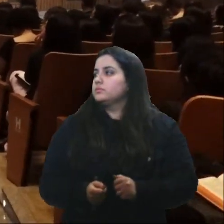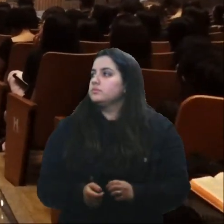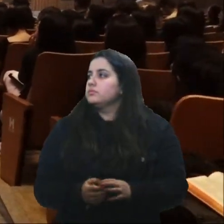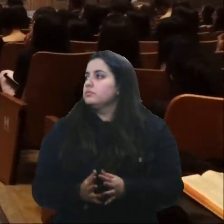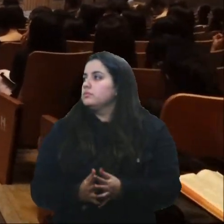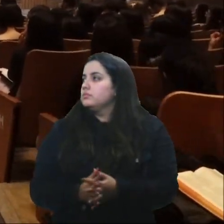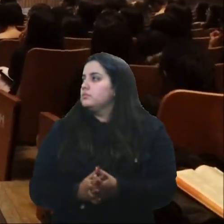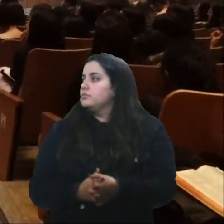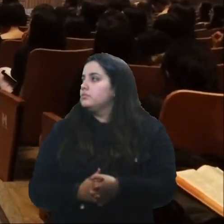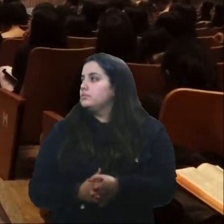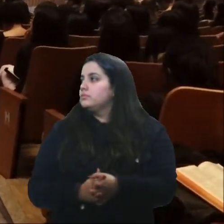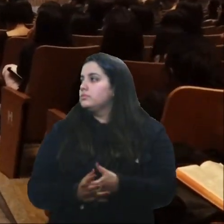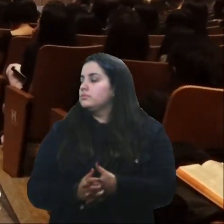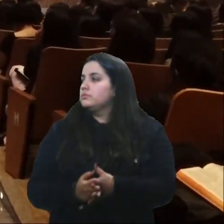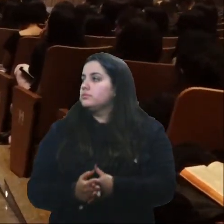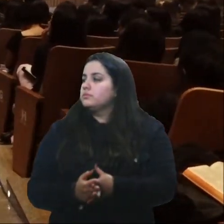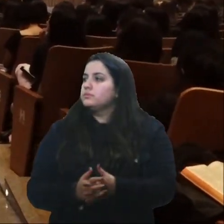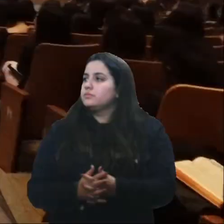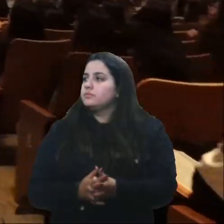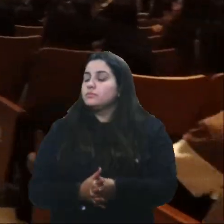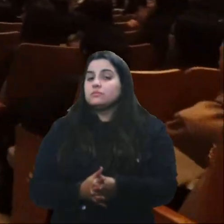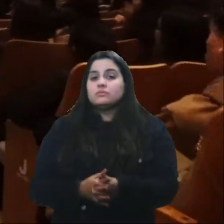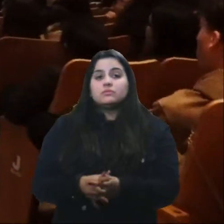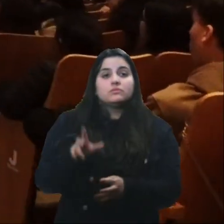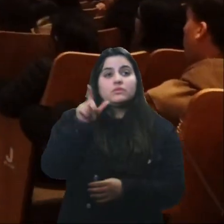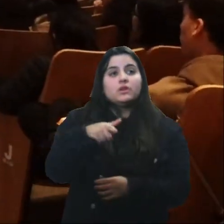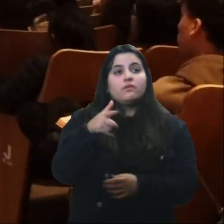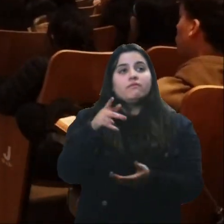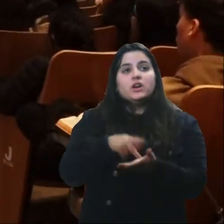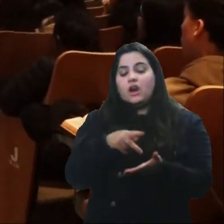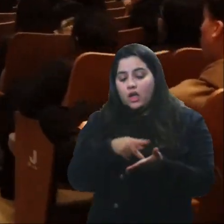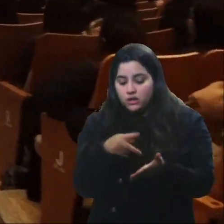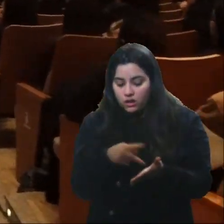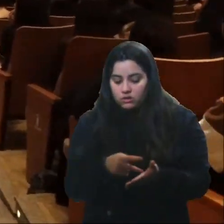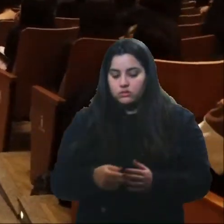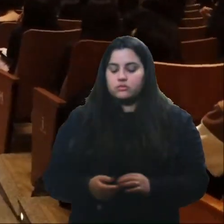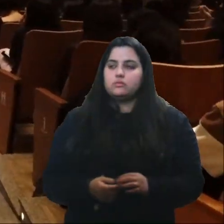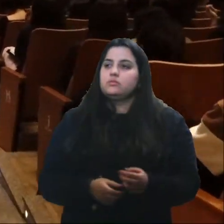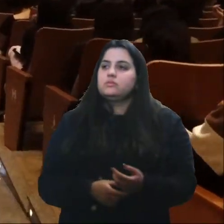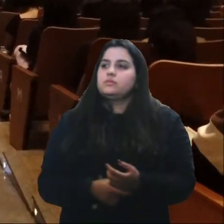Isso é forte, mas é verdade.